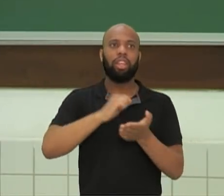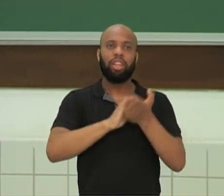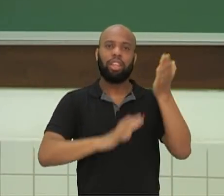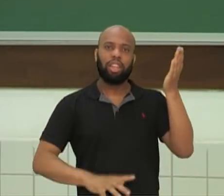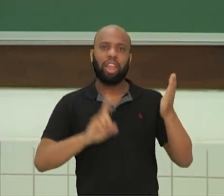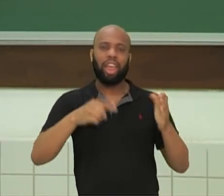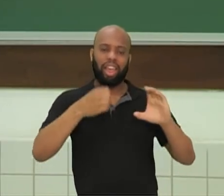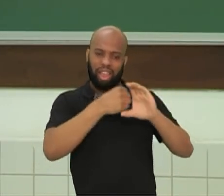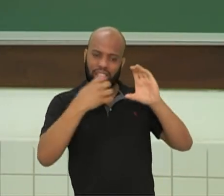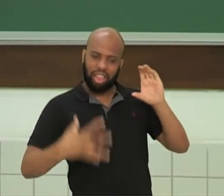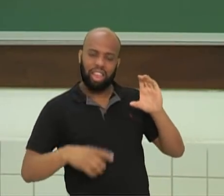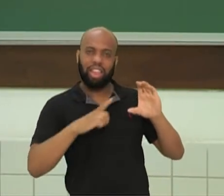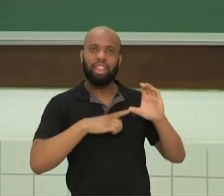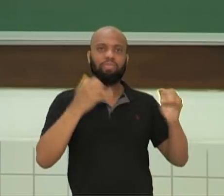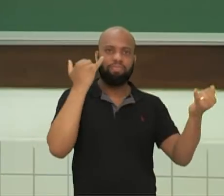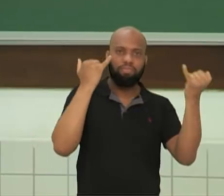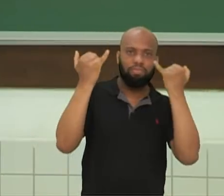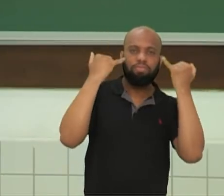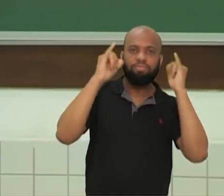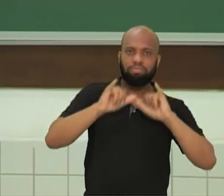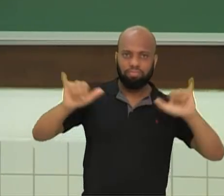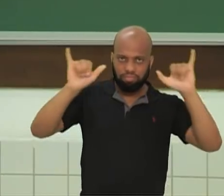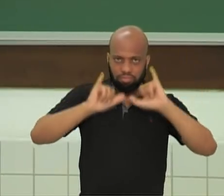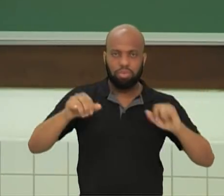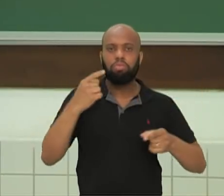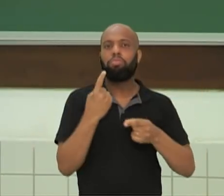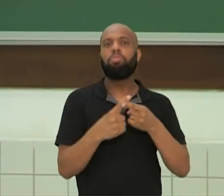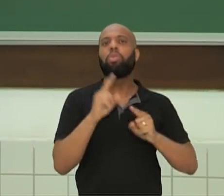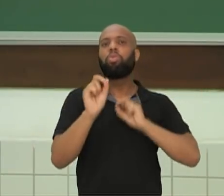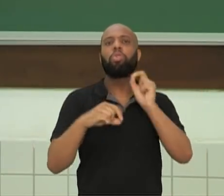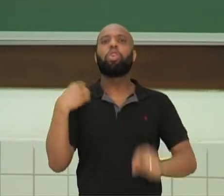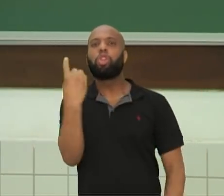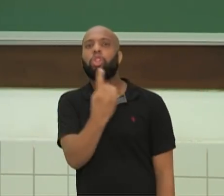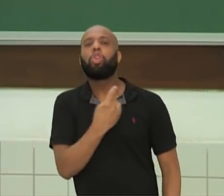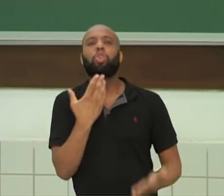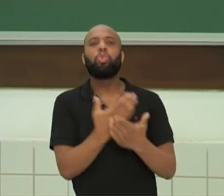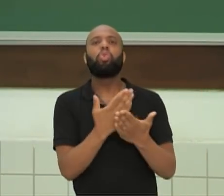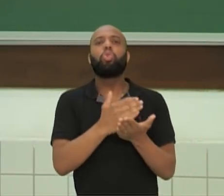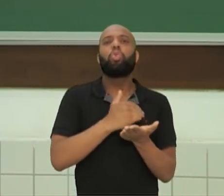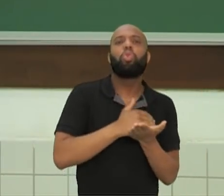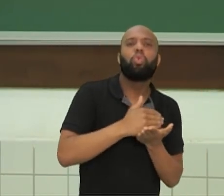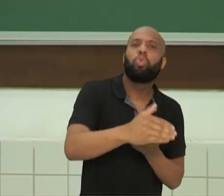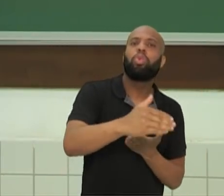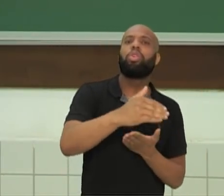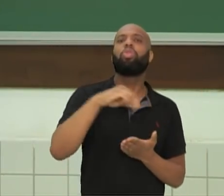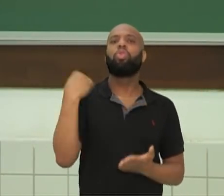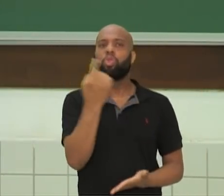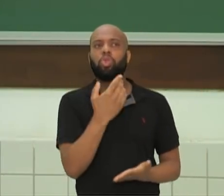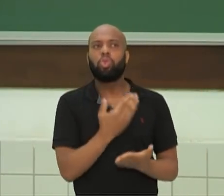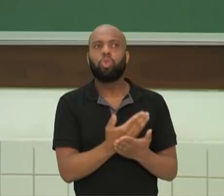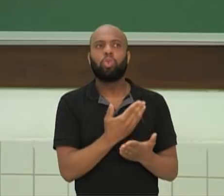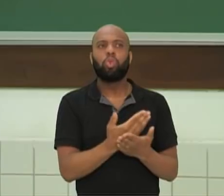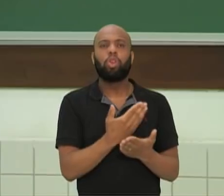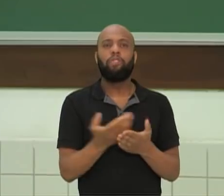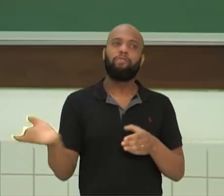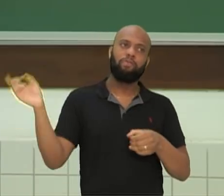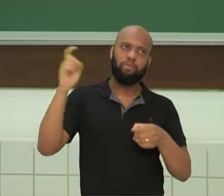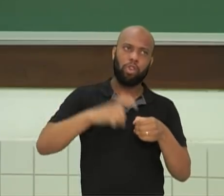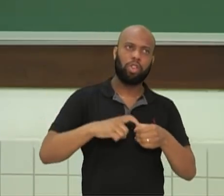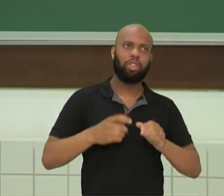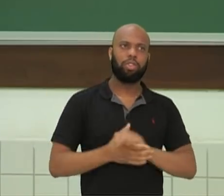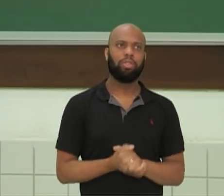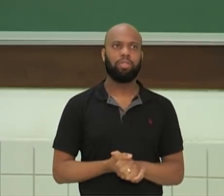as características da notícia, tá? O que nós vimos ali no início? Nós vimos vamos voltar